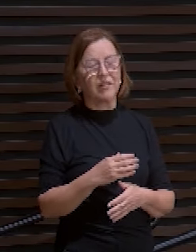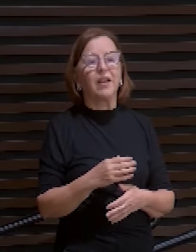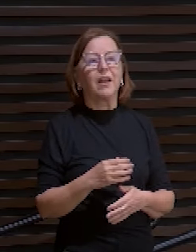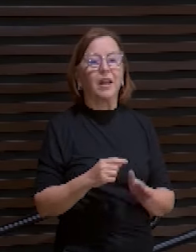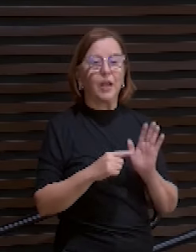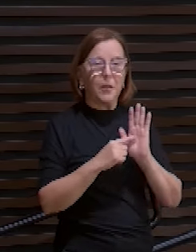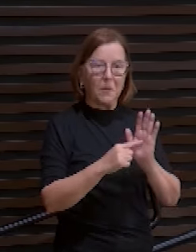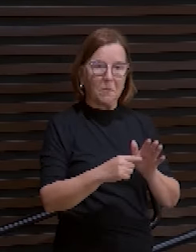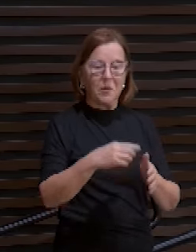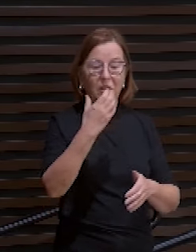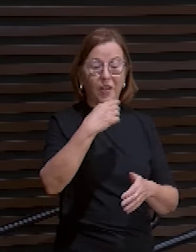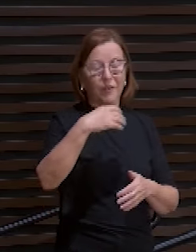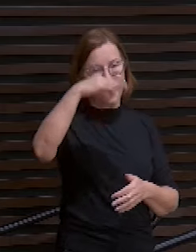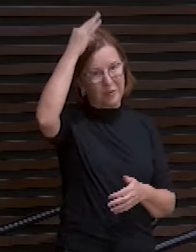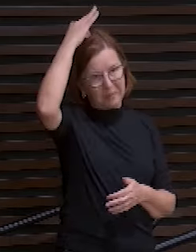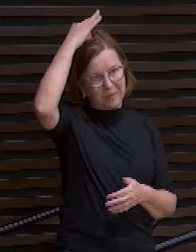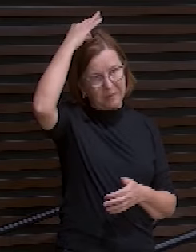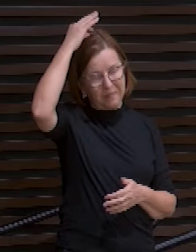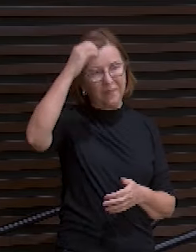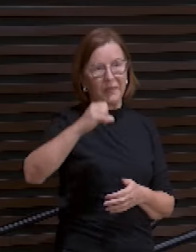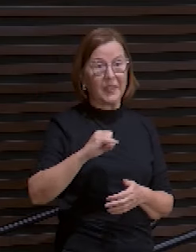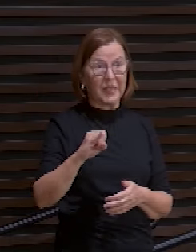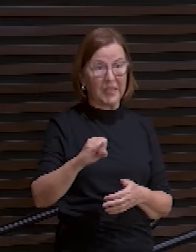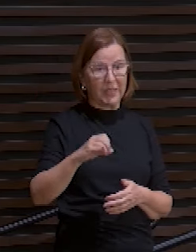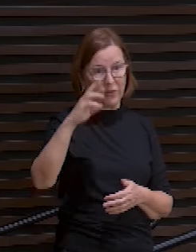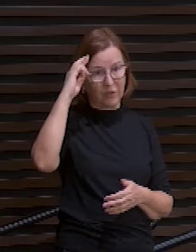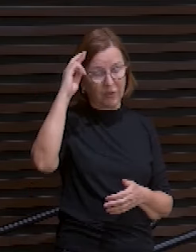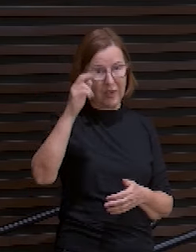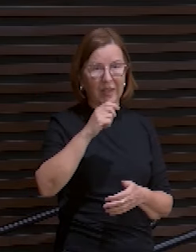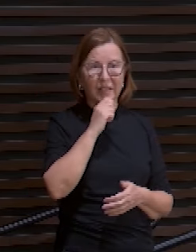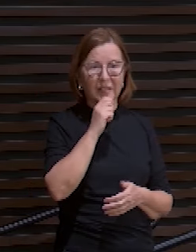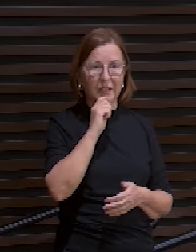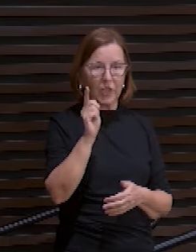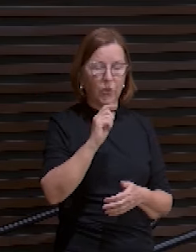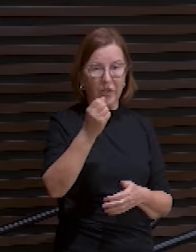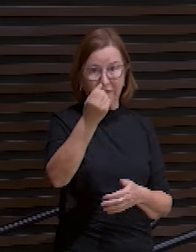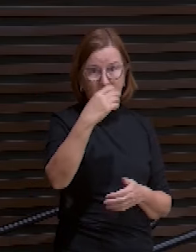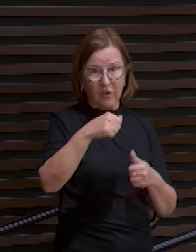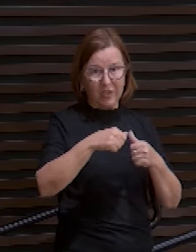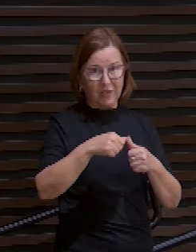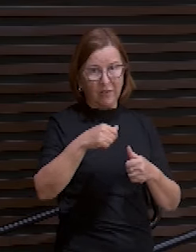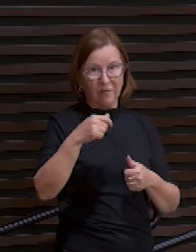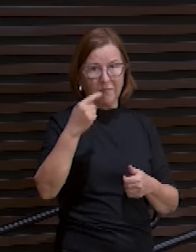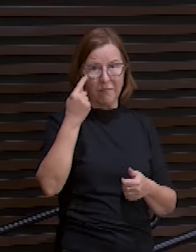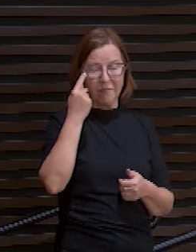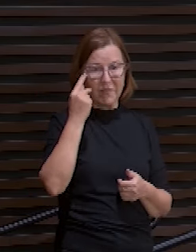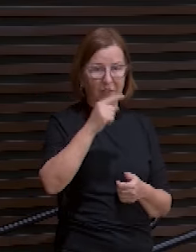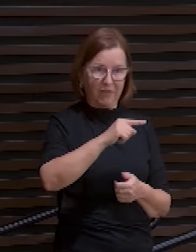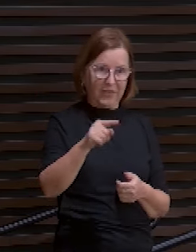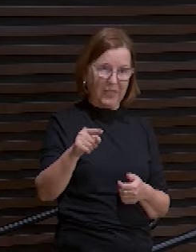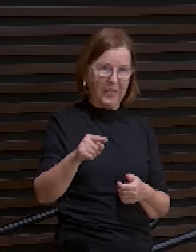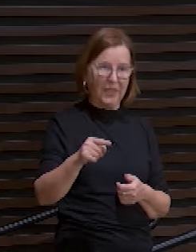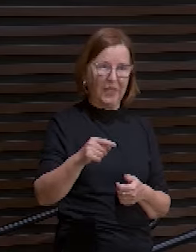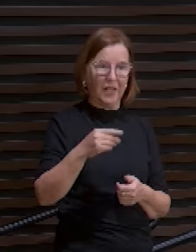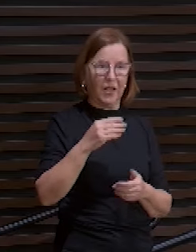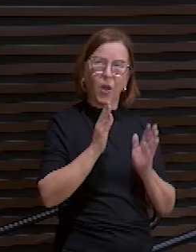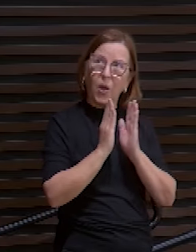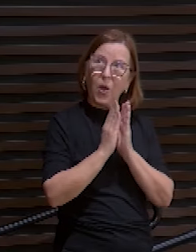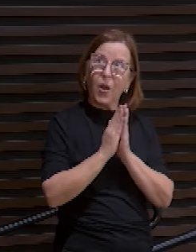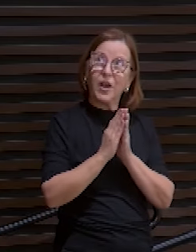espírito se o senhor ainda não te revelou isso Peça a ele para que ele te revele para que ele te dê